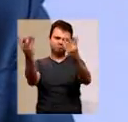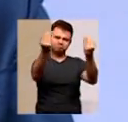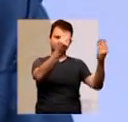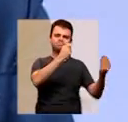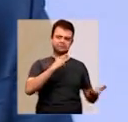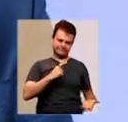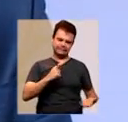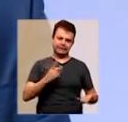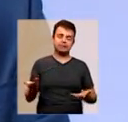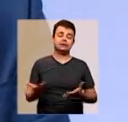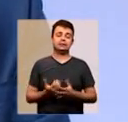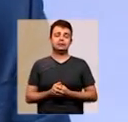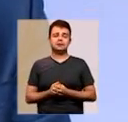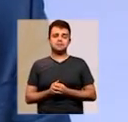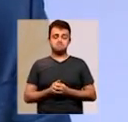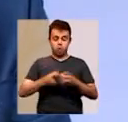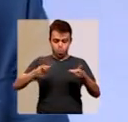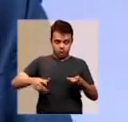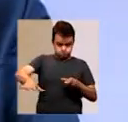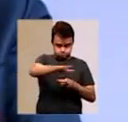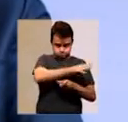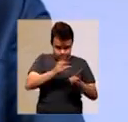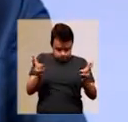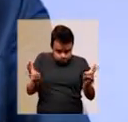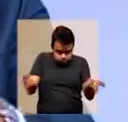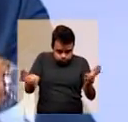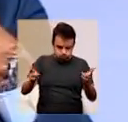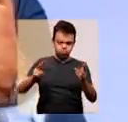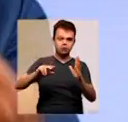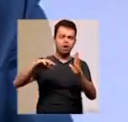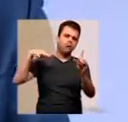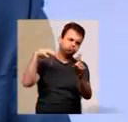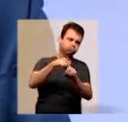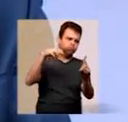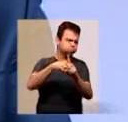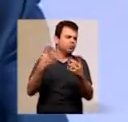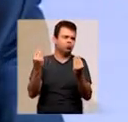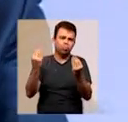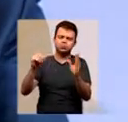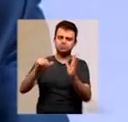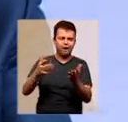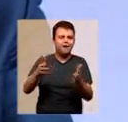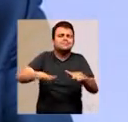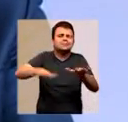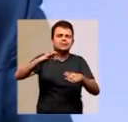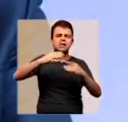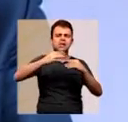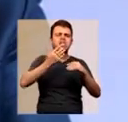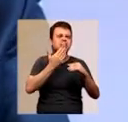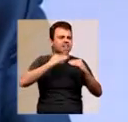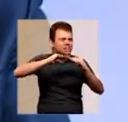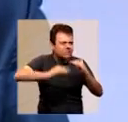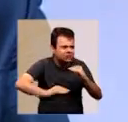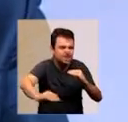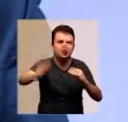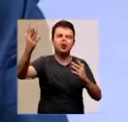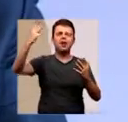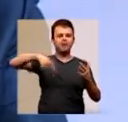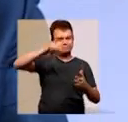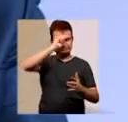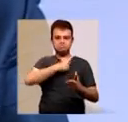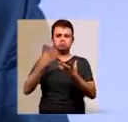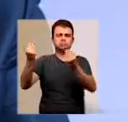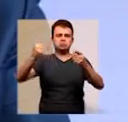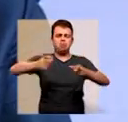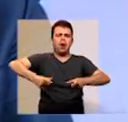que às vezes naquele local aconteceram vários acidentes, até por buraco mesmo. Acontece muito aqui,